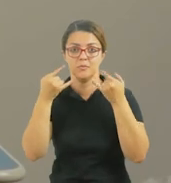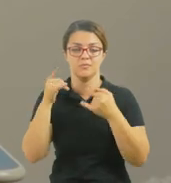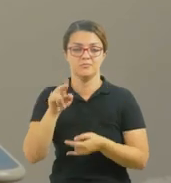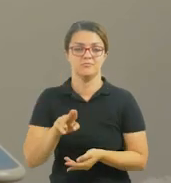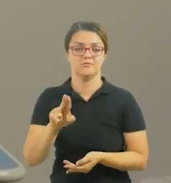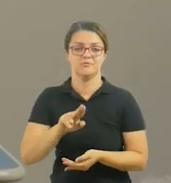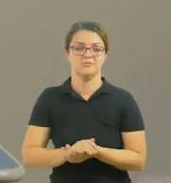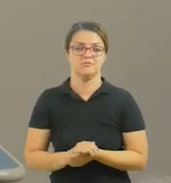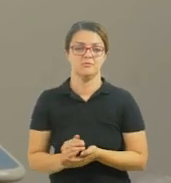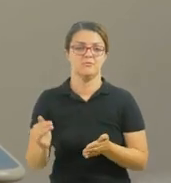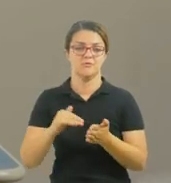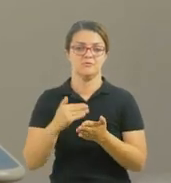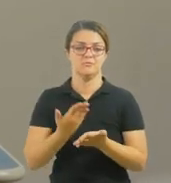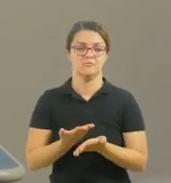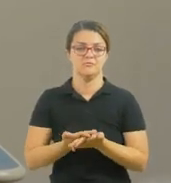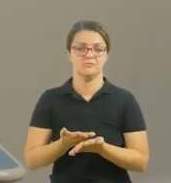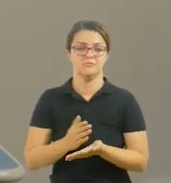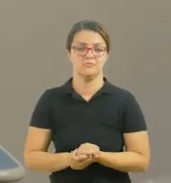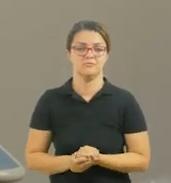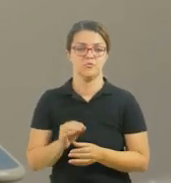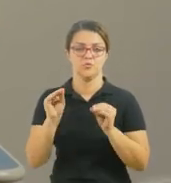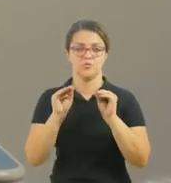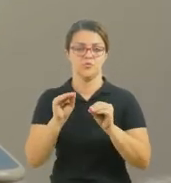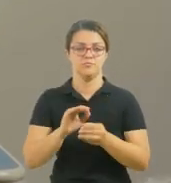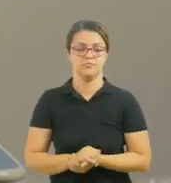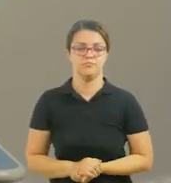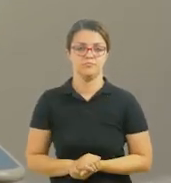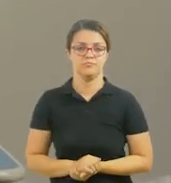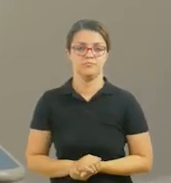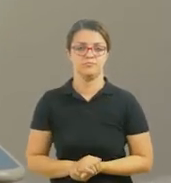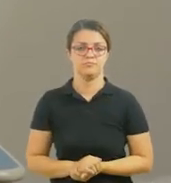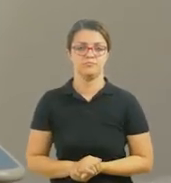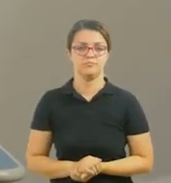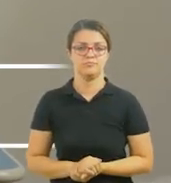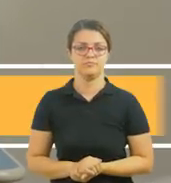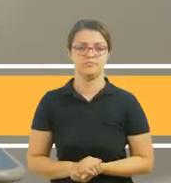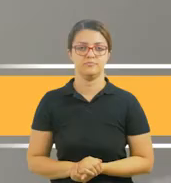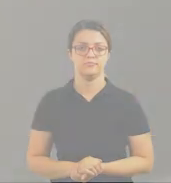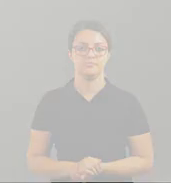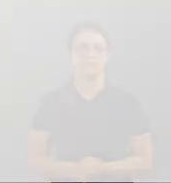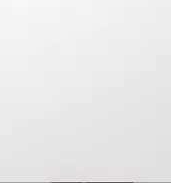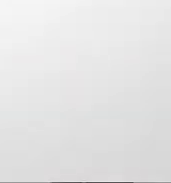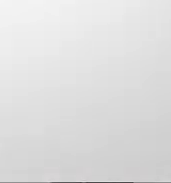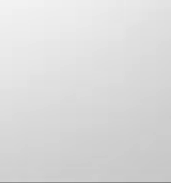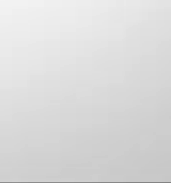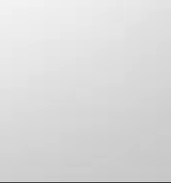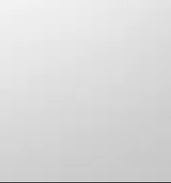usem máscara, tá? E até o próximo vídeo, gente. Beijo!